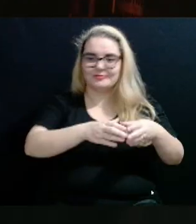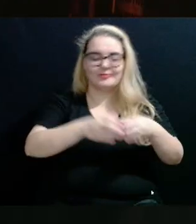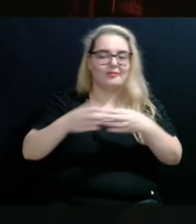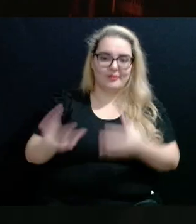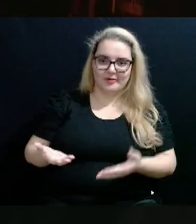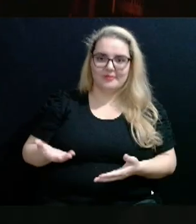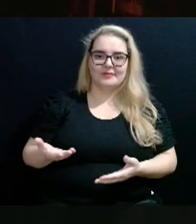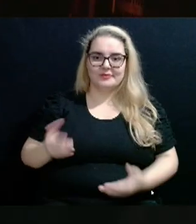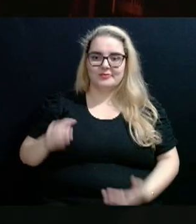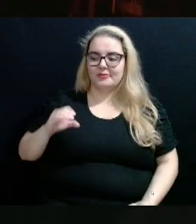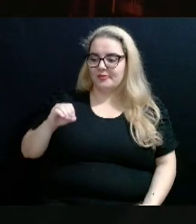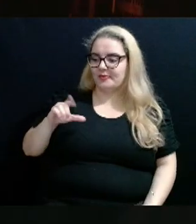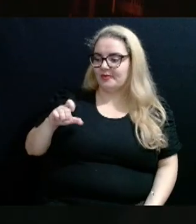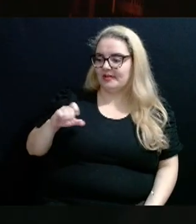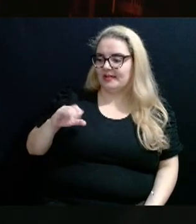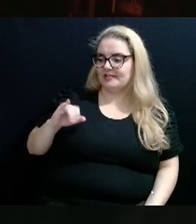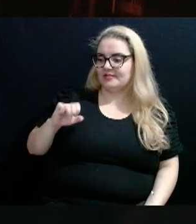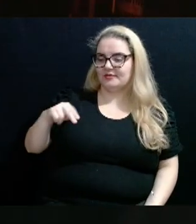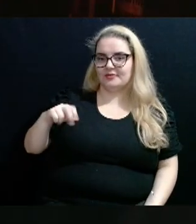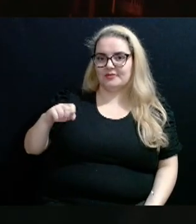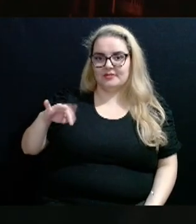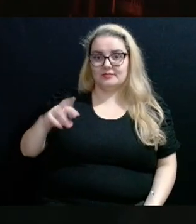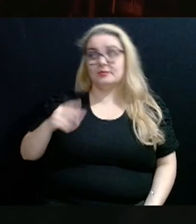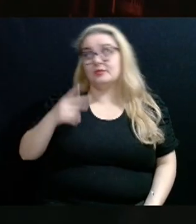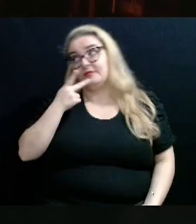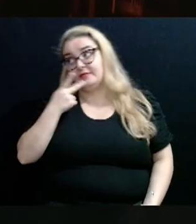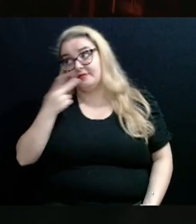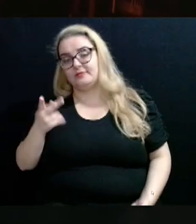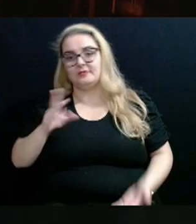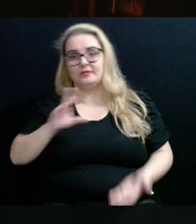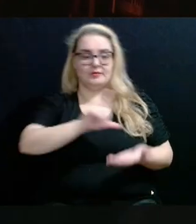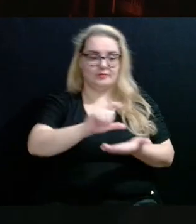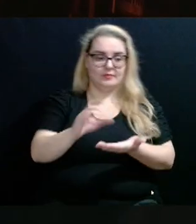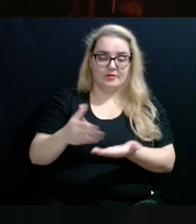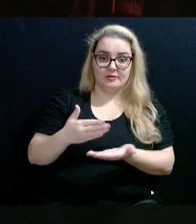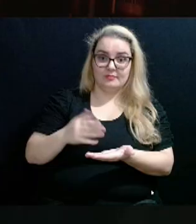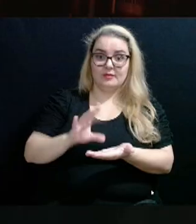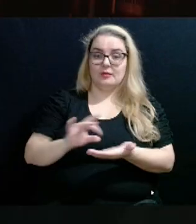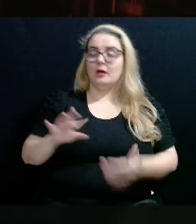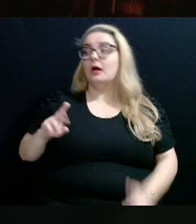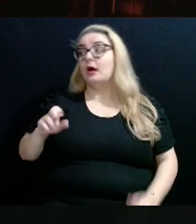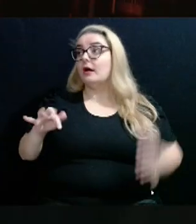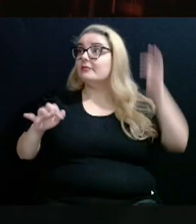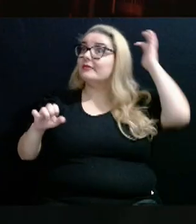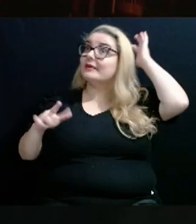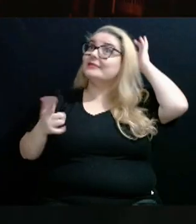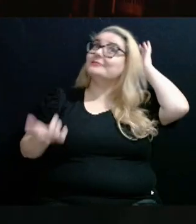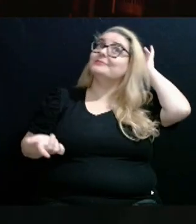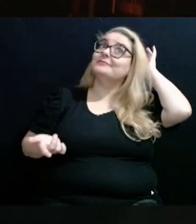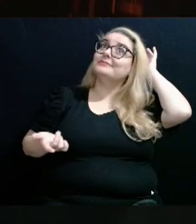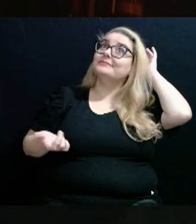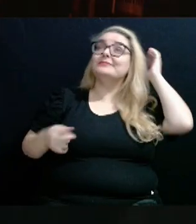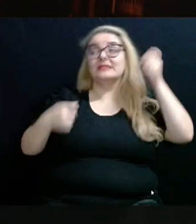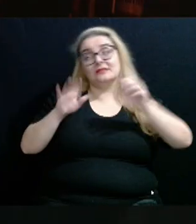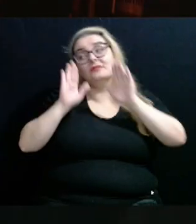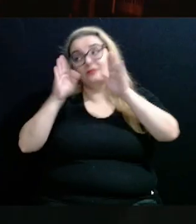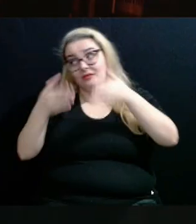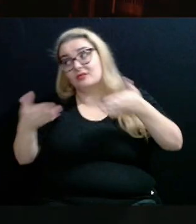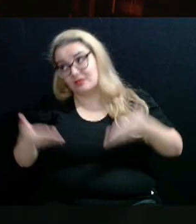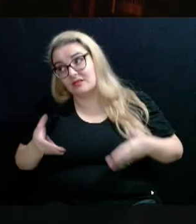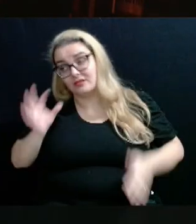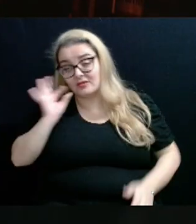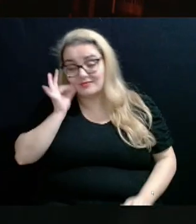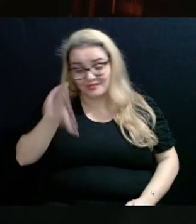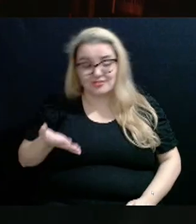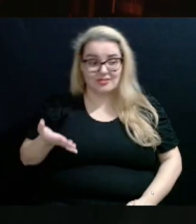aqui do álbum de figurinhas. Agora, Rafael, a gente precisa focar no aqui e no agora, porque hoje as coisas mudaram. A gente tem as redes sociais, a